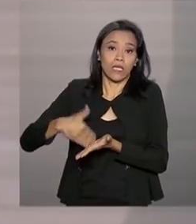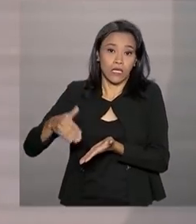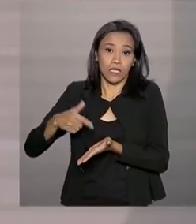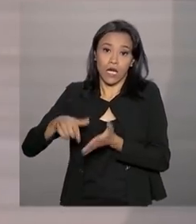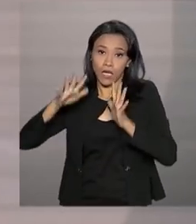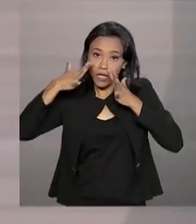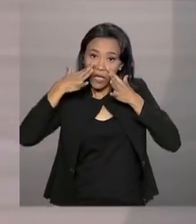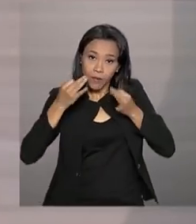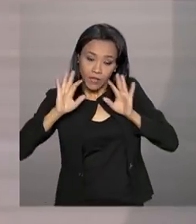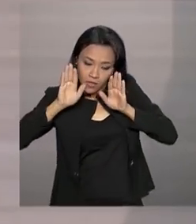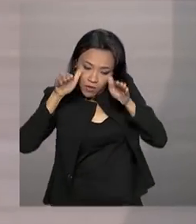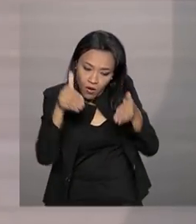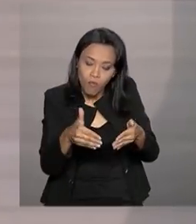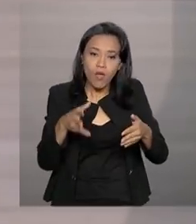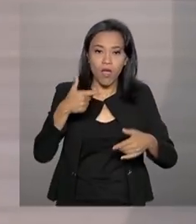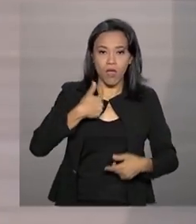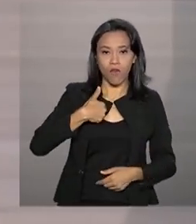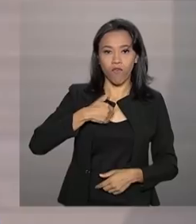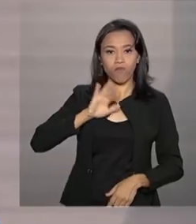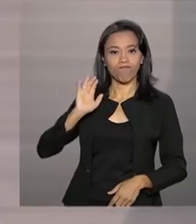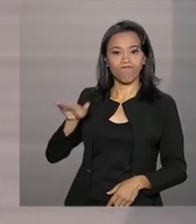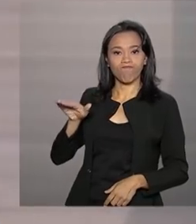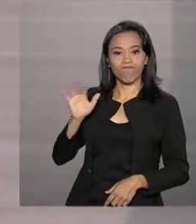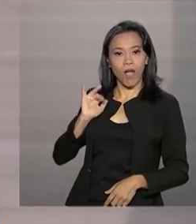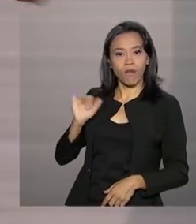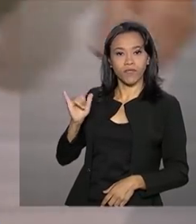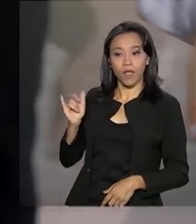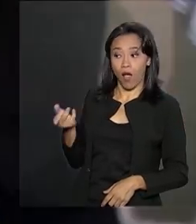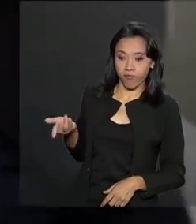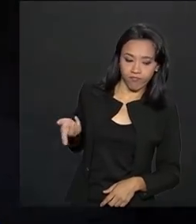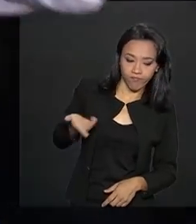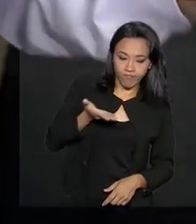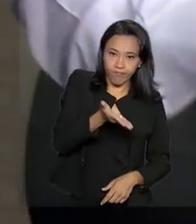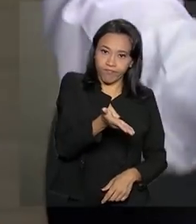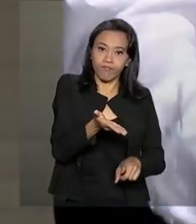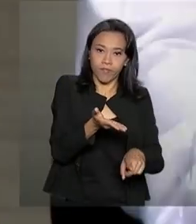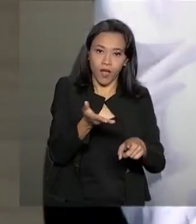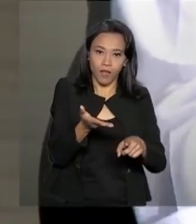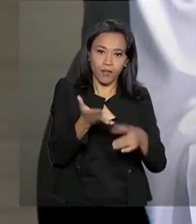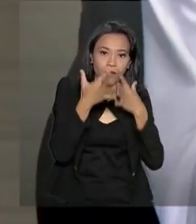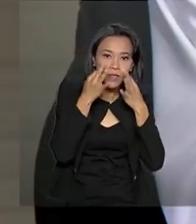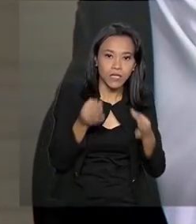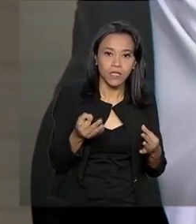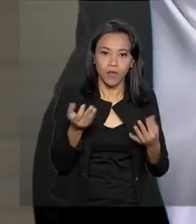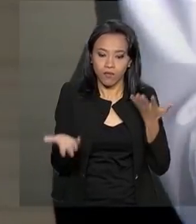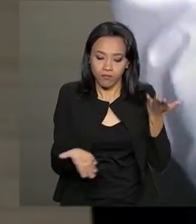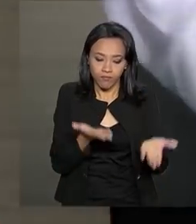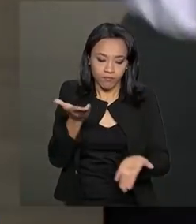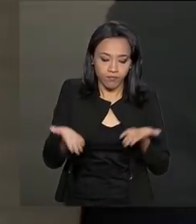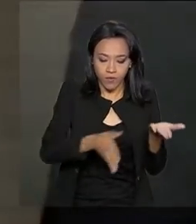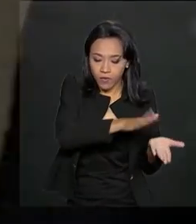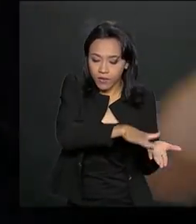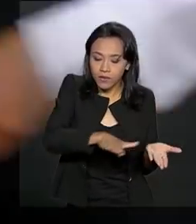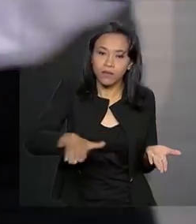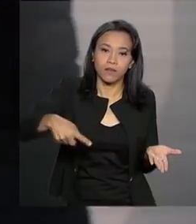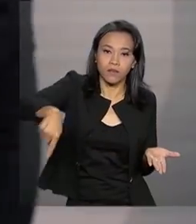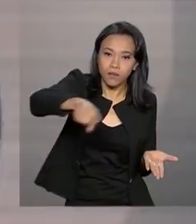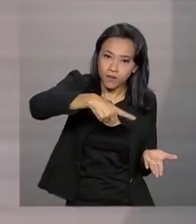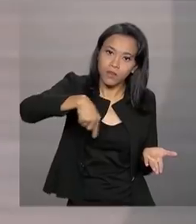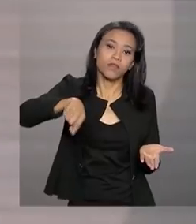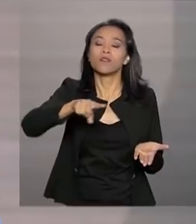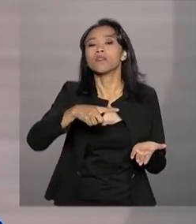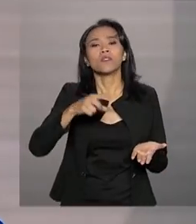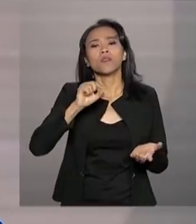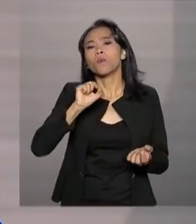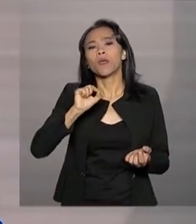alfabetização. Acionarei o responsável por essa secretaria para que desenvolva junto a estas professoras